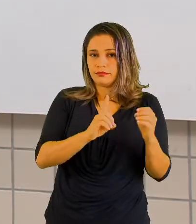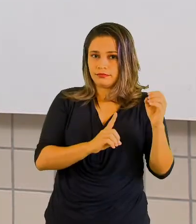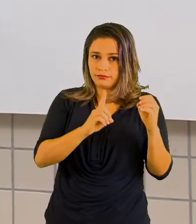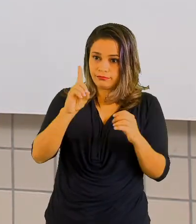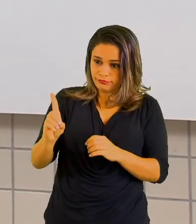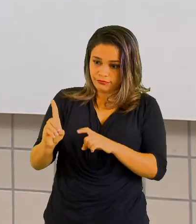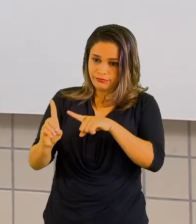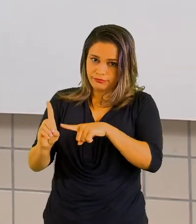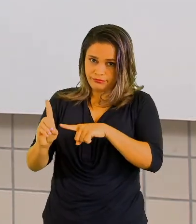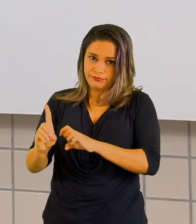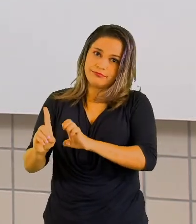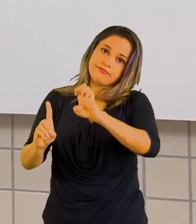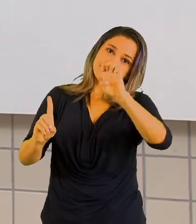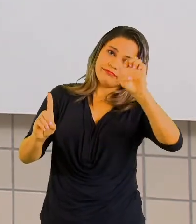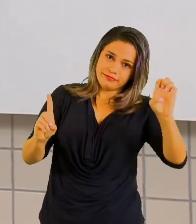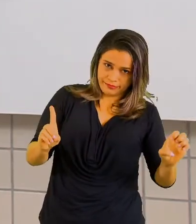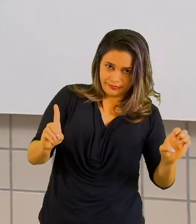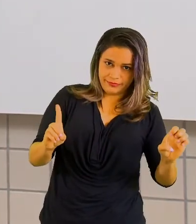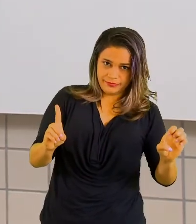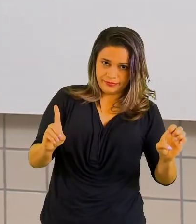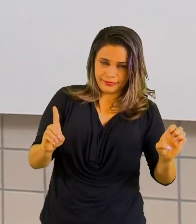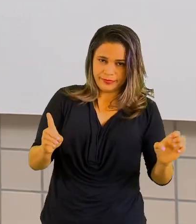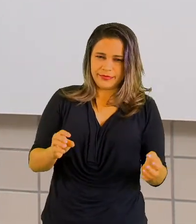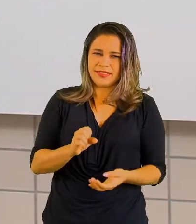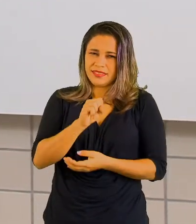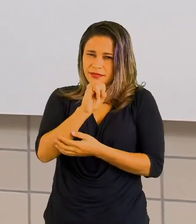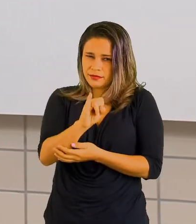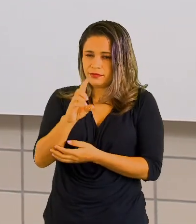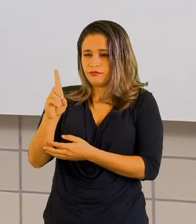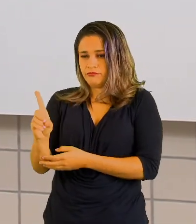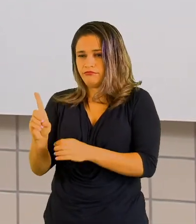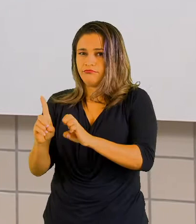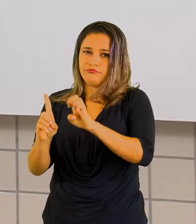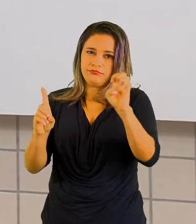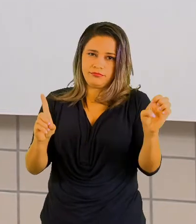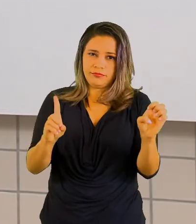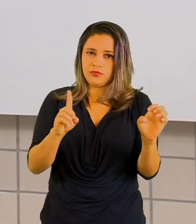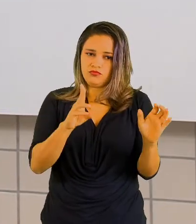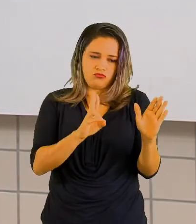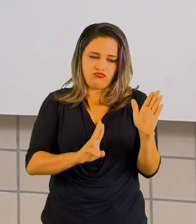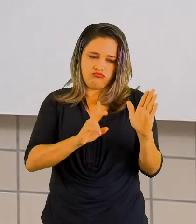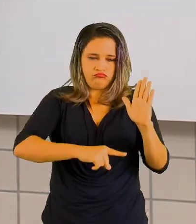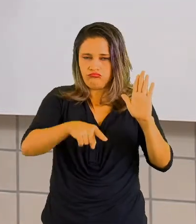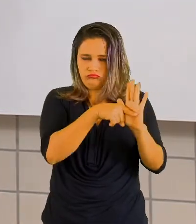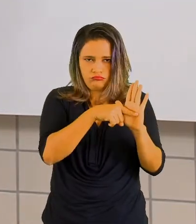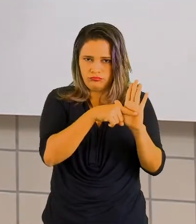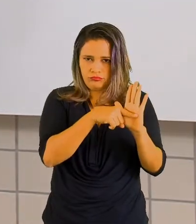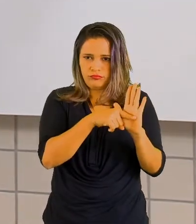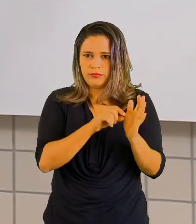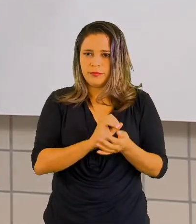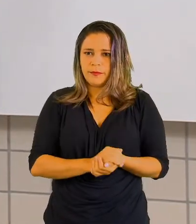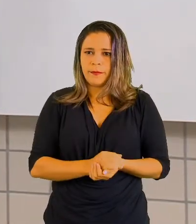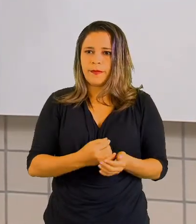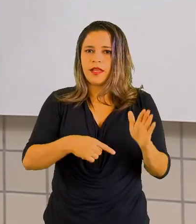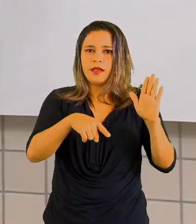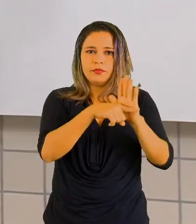da direita para a esquerda, eu uso só o sinal negativo. Então, fica menos 2, menos 2, menos 2,